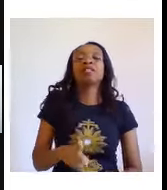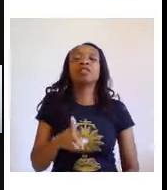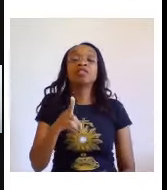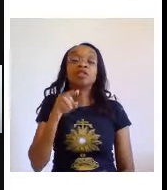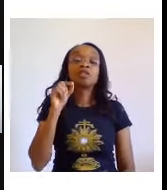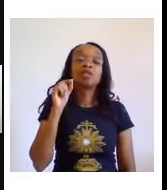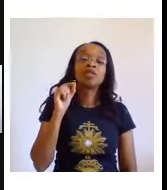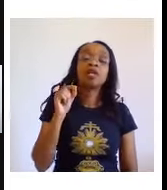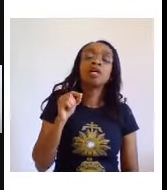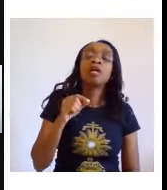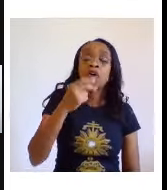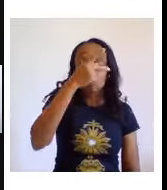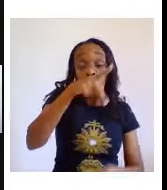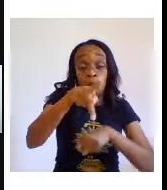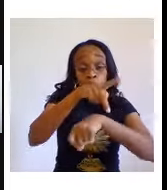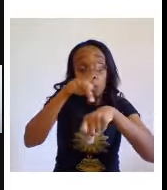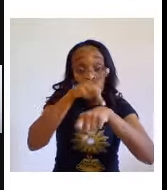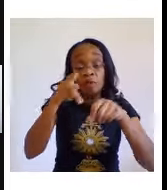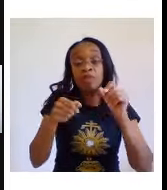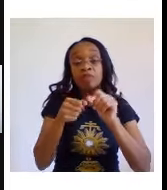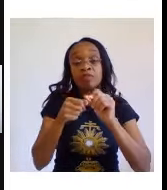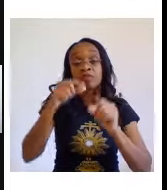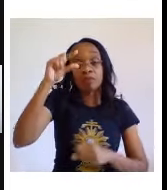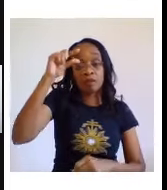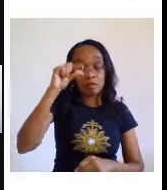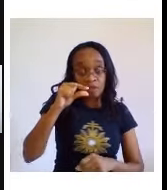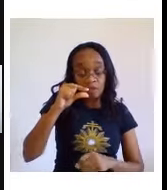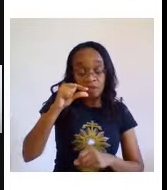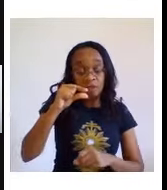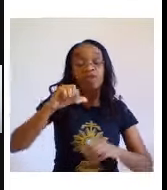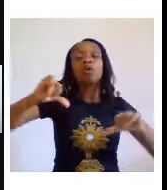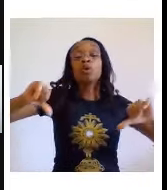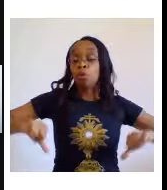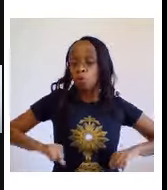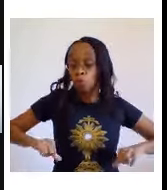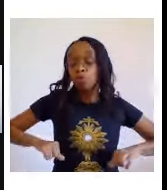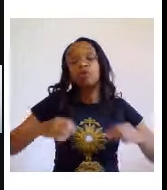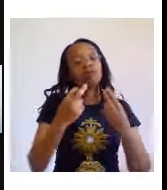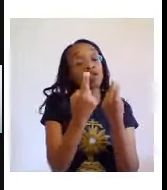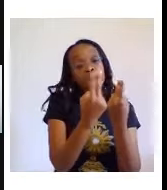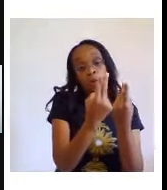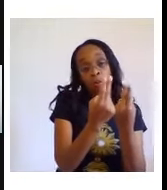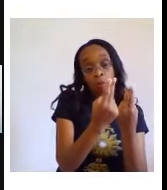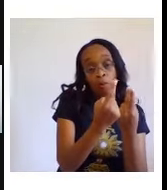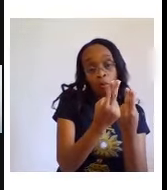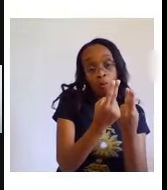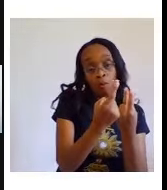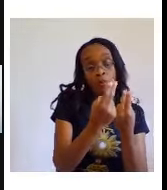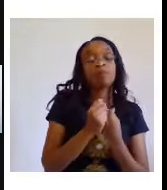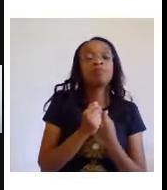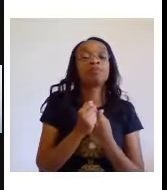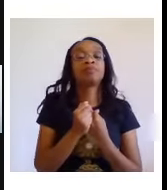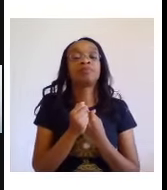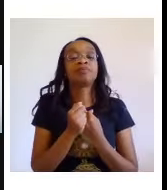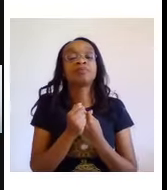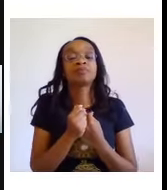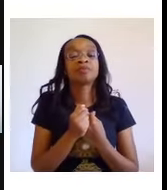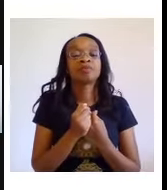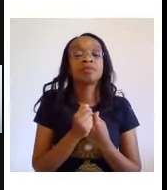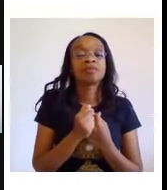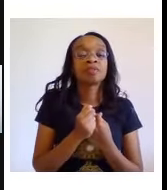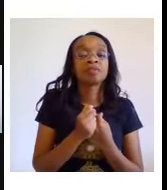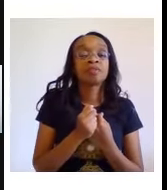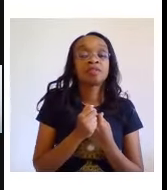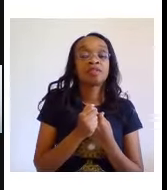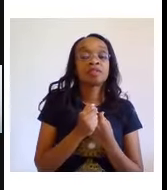vai sentir o mesmo impacto do que o emite mais. Então, por exemplo, trazendo os exemplos que eu mencionei de